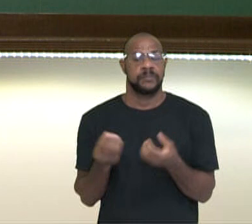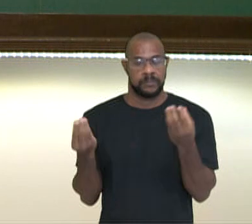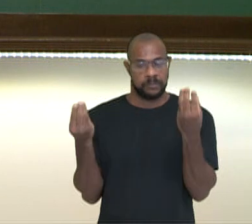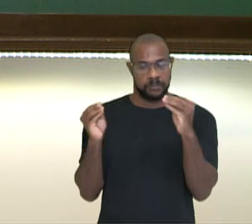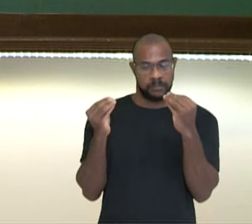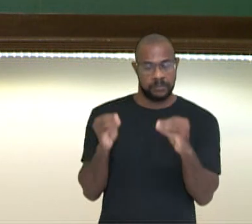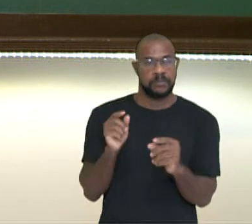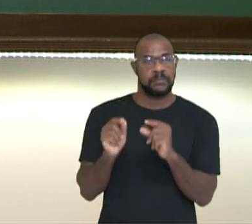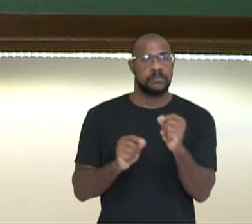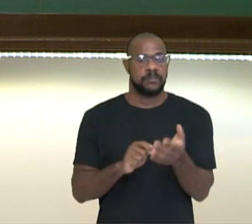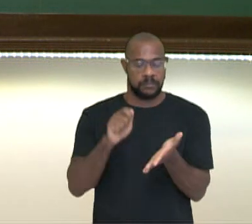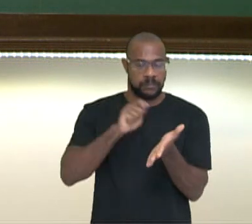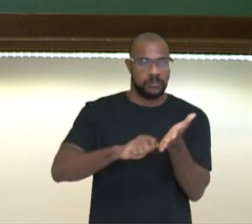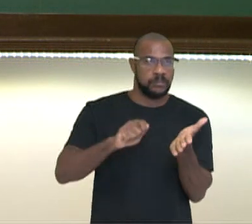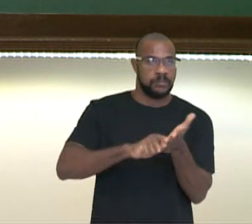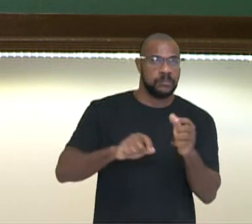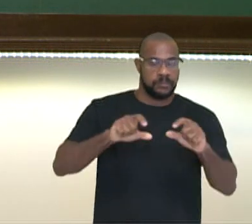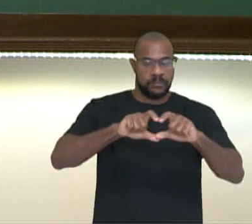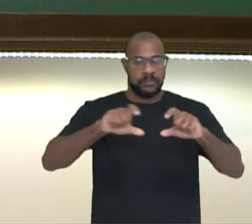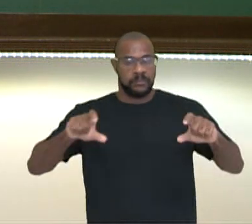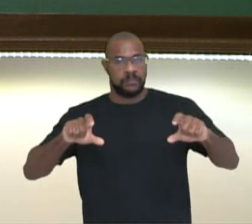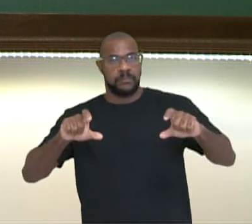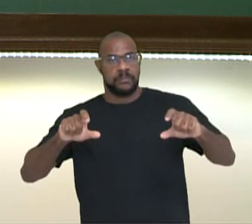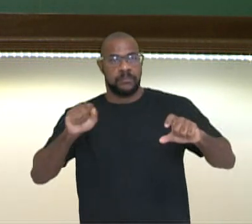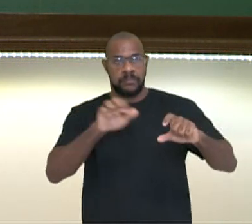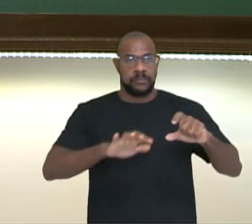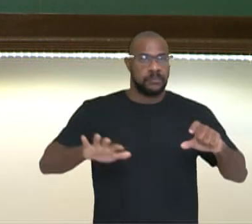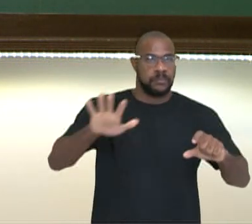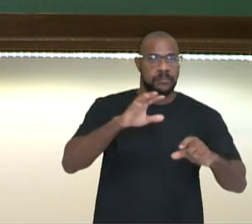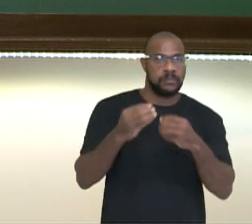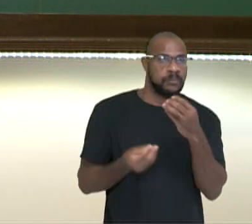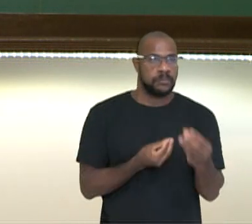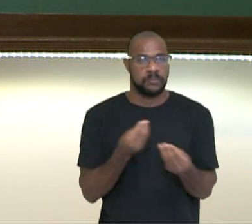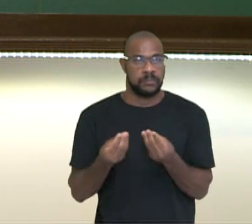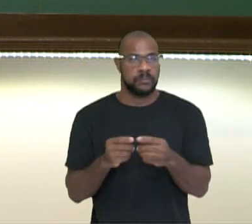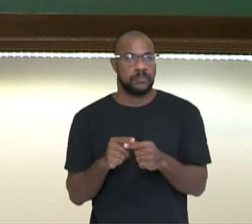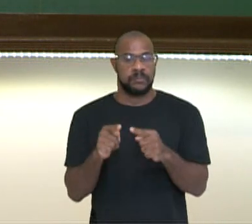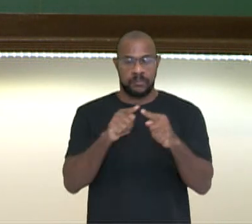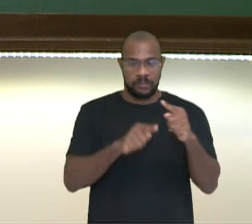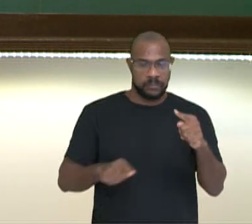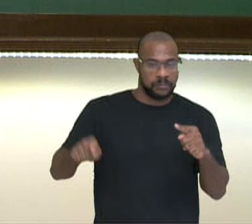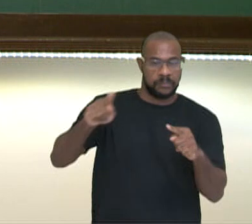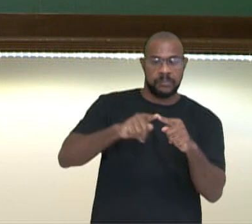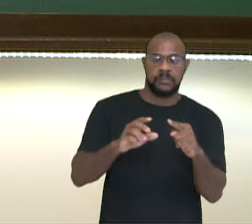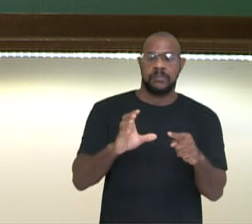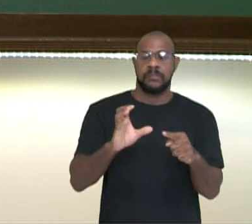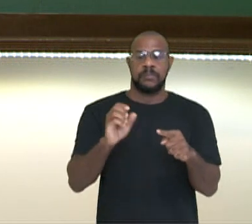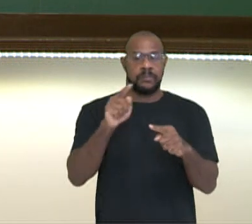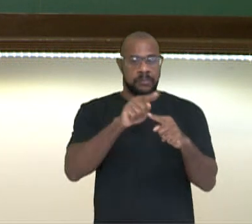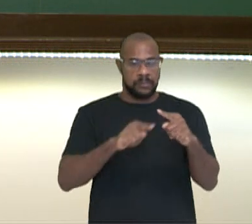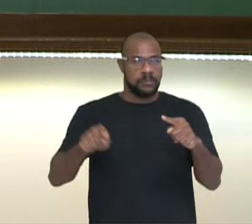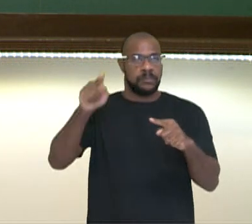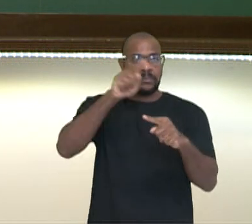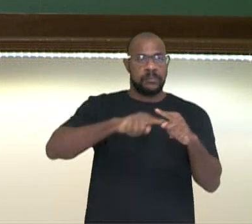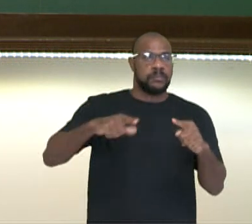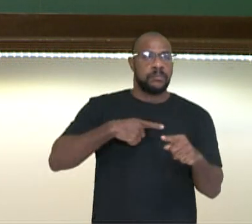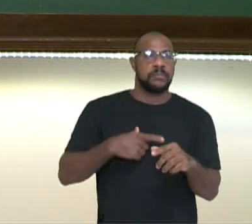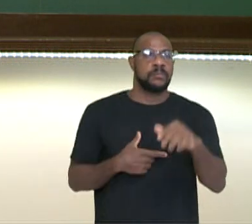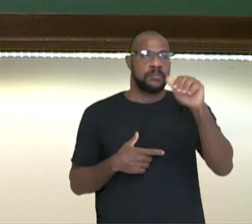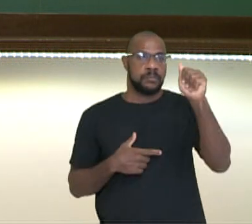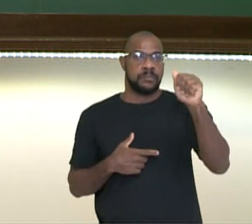aí, escrevendo a expressão geral para arcos côngruos, tá? Então, aqui eu deixei a letra A e a letra B